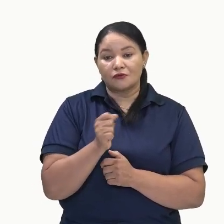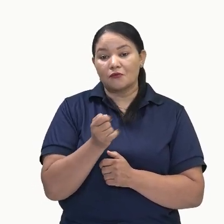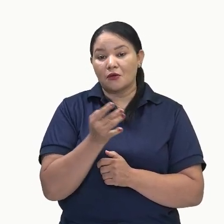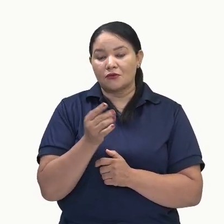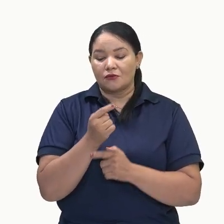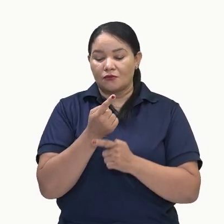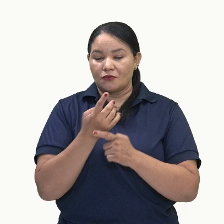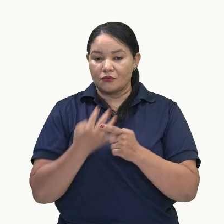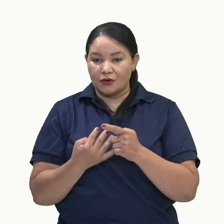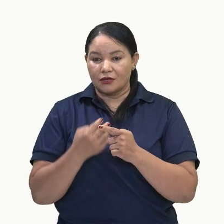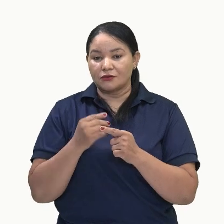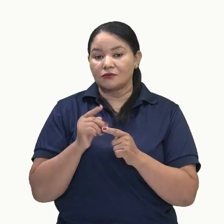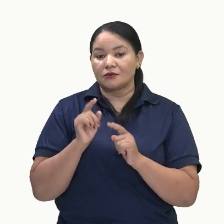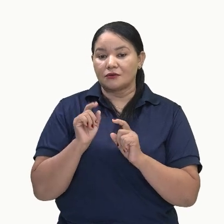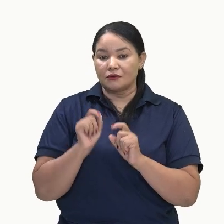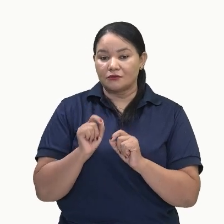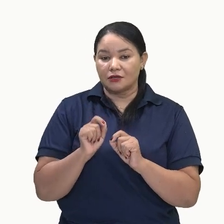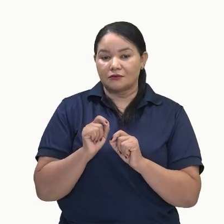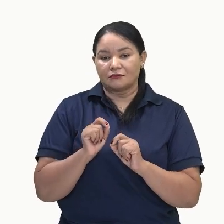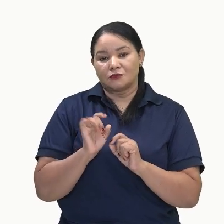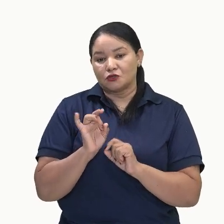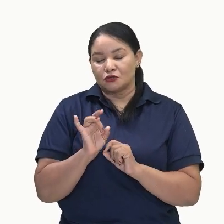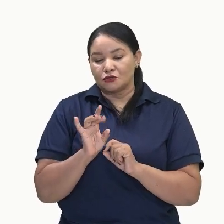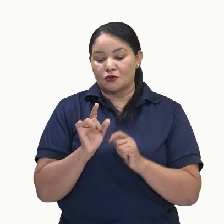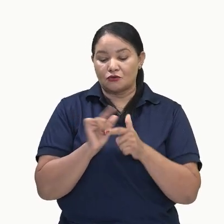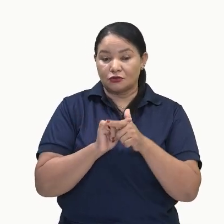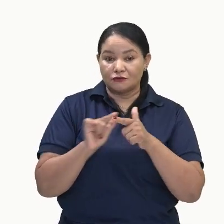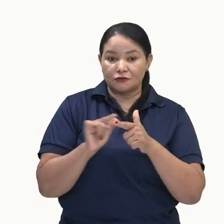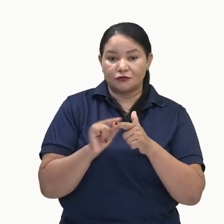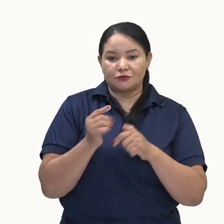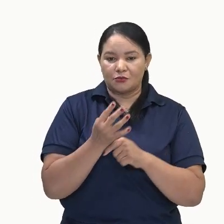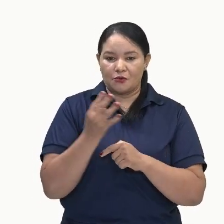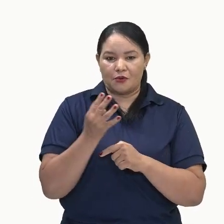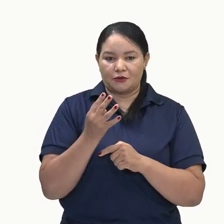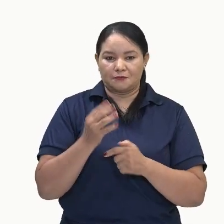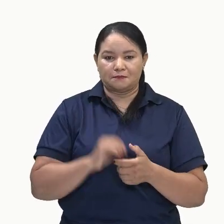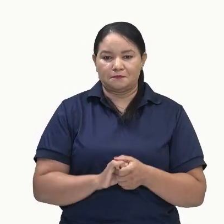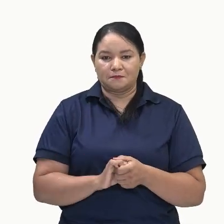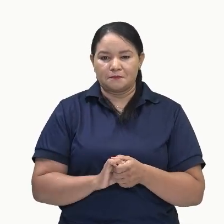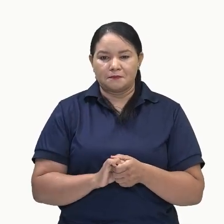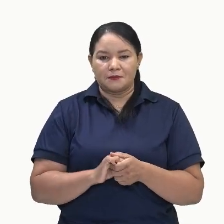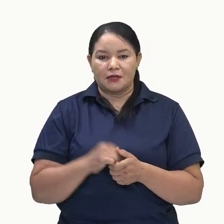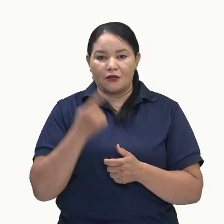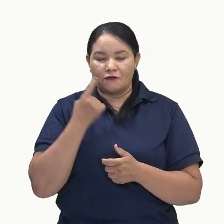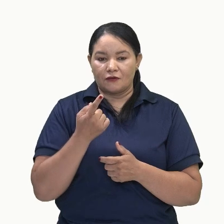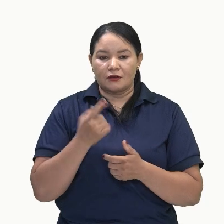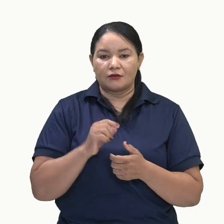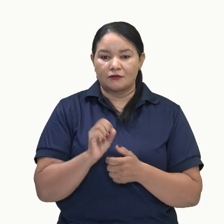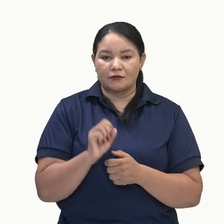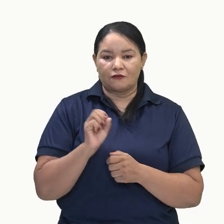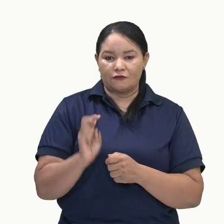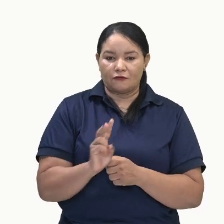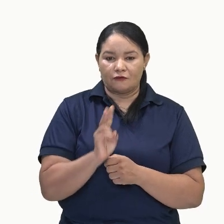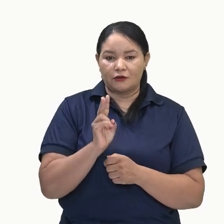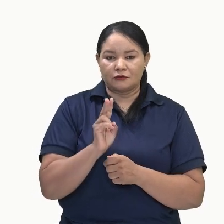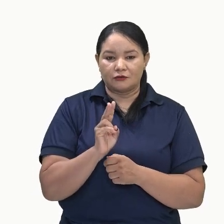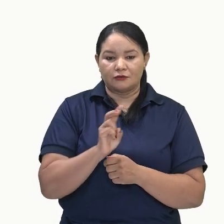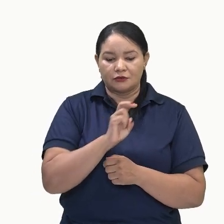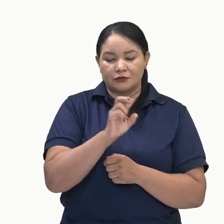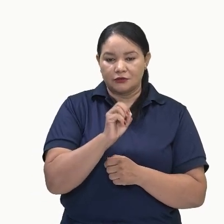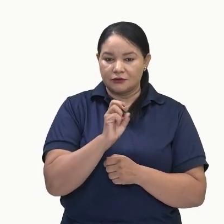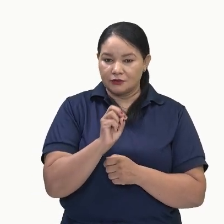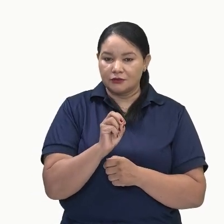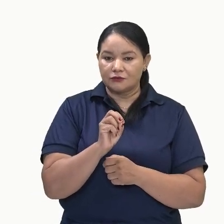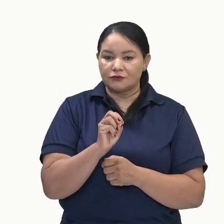todo. No nosso caso, 500 é só dividir por 4, que nós vamos ter aí o valor de R$500